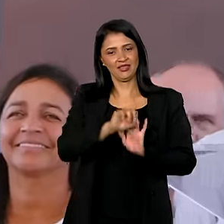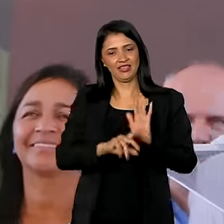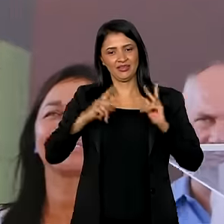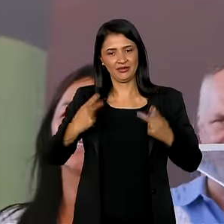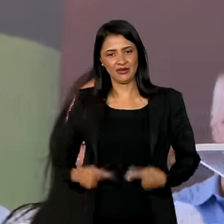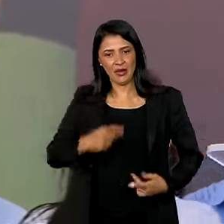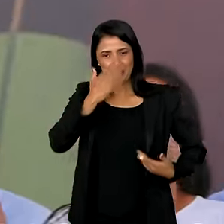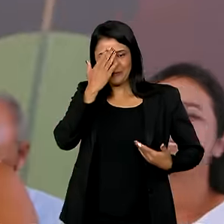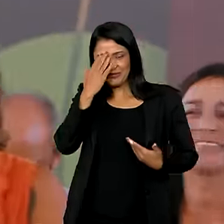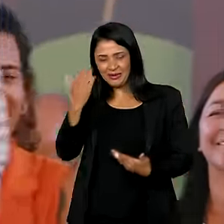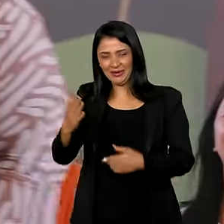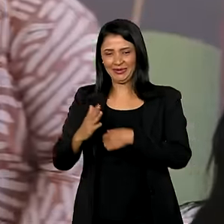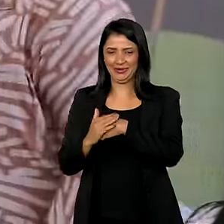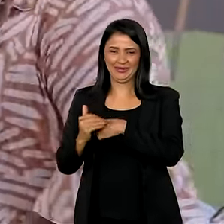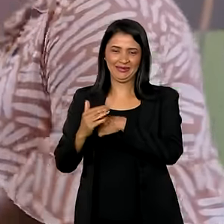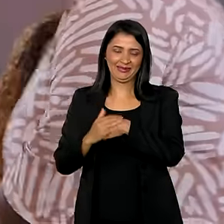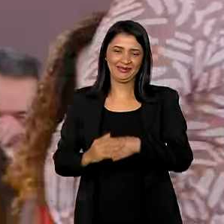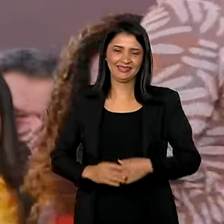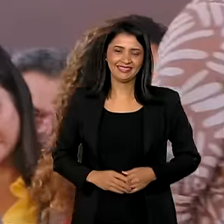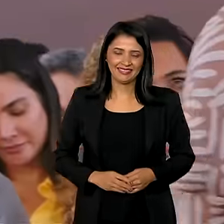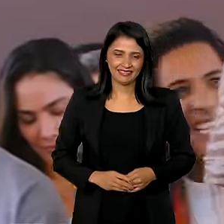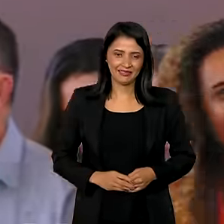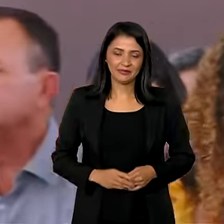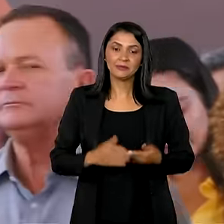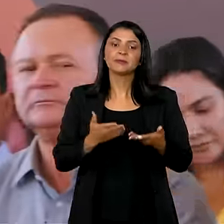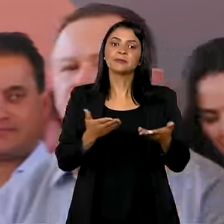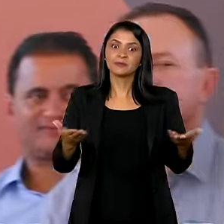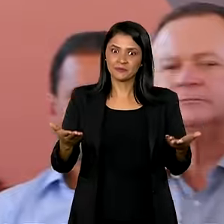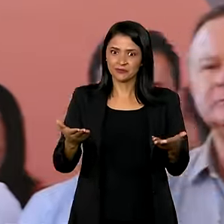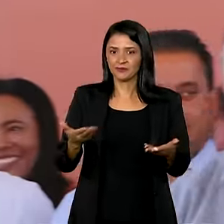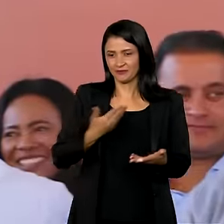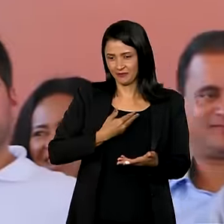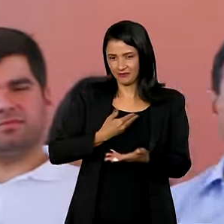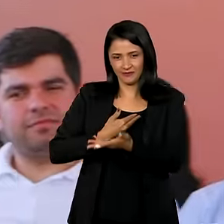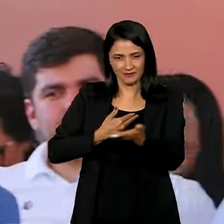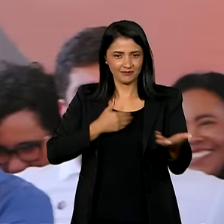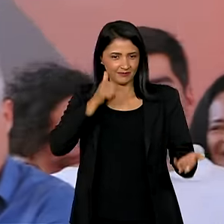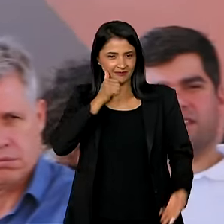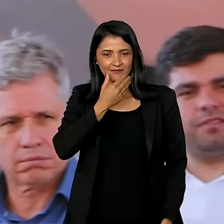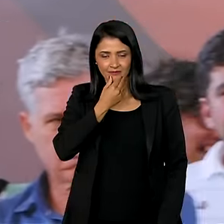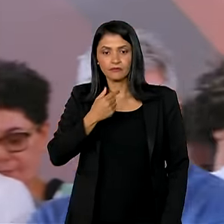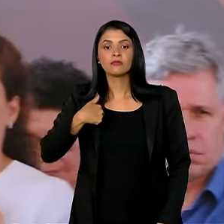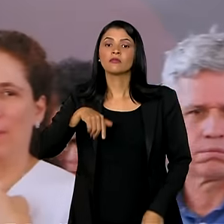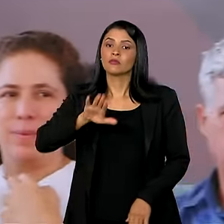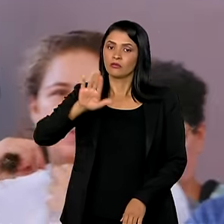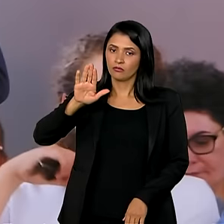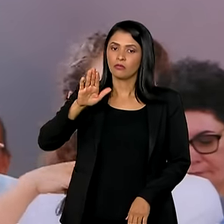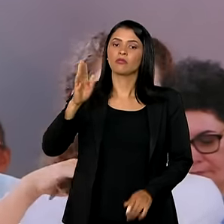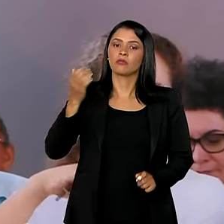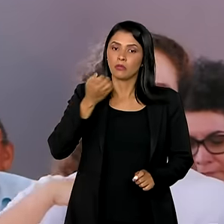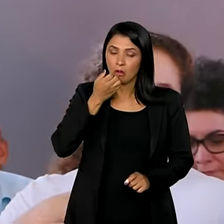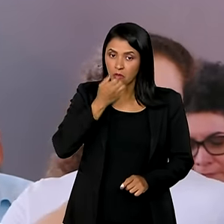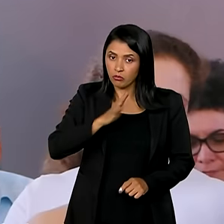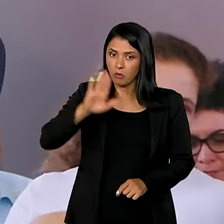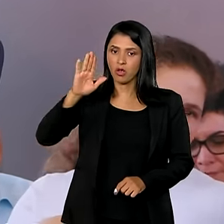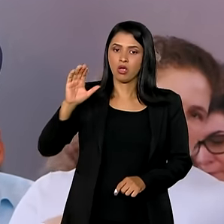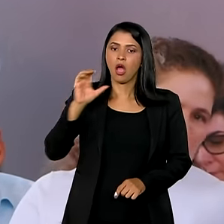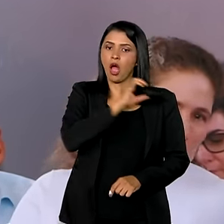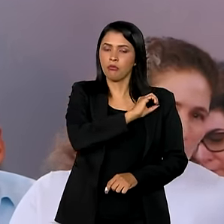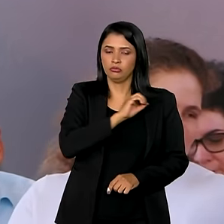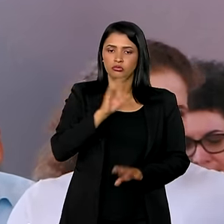Macaé. Obrigado, querida. Bem, companheiros e companheiras, eu prometo ser breve,